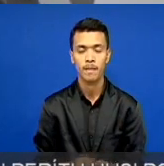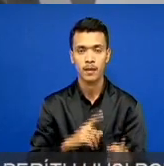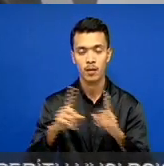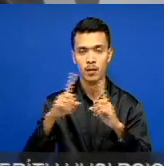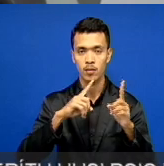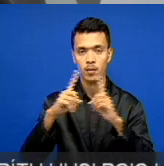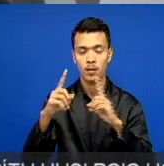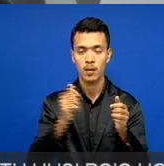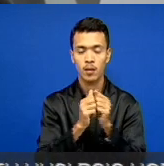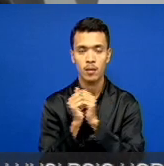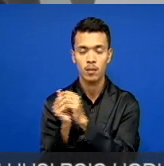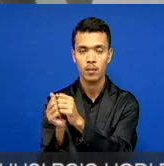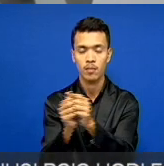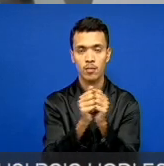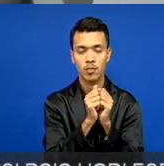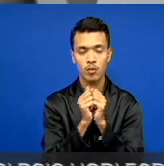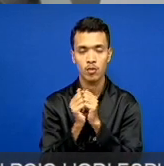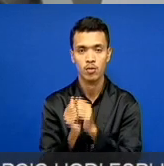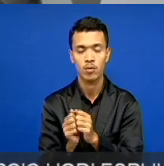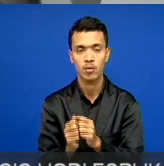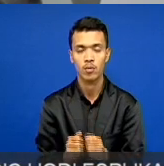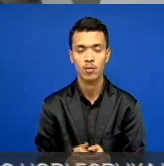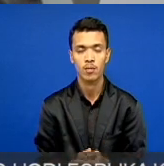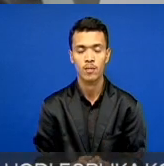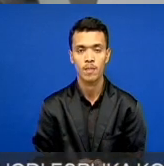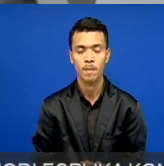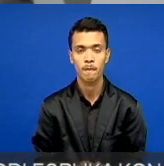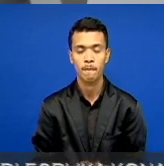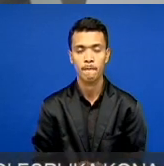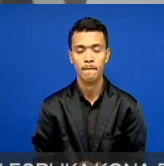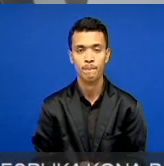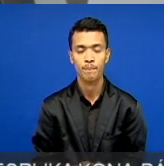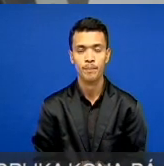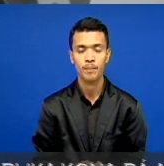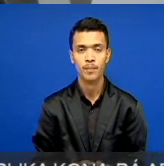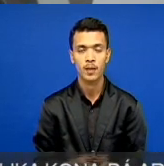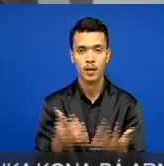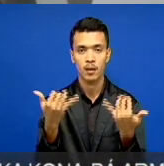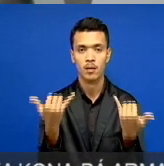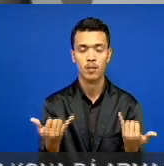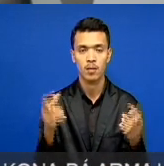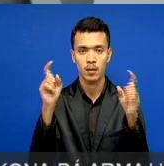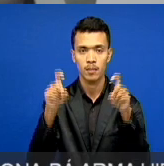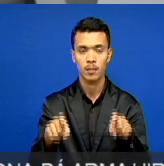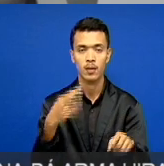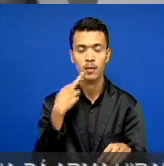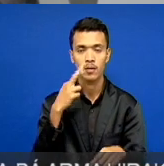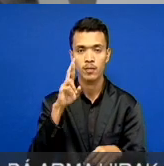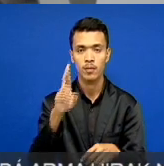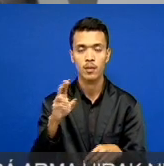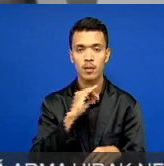colhe muito com a mais ou menos da lambalo ne vemos que te vele neste momento vele responde maca vice